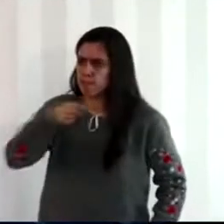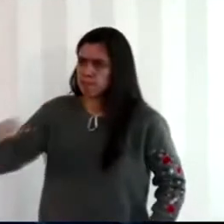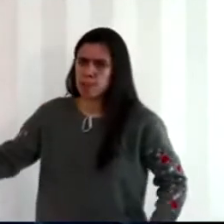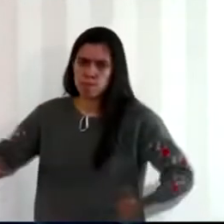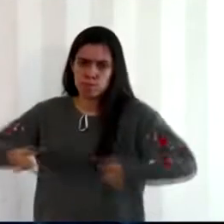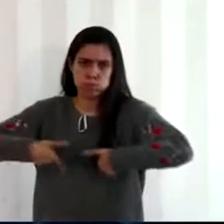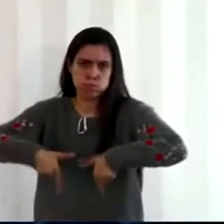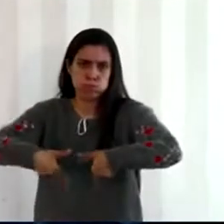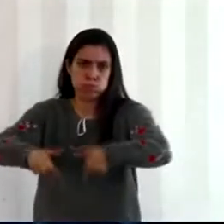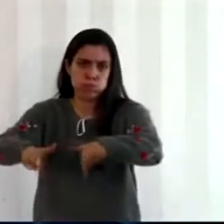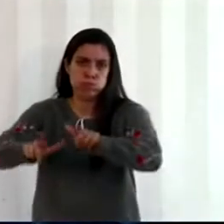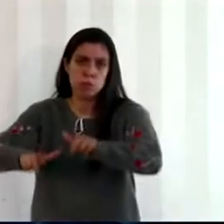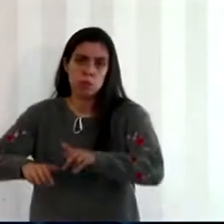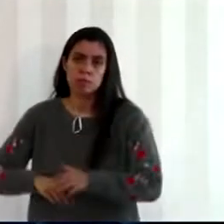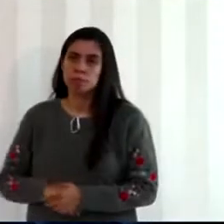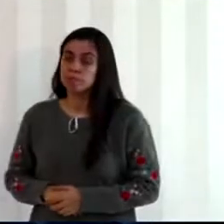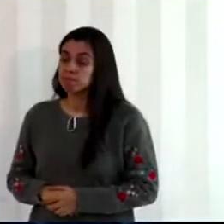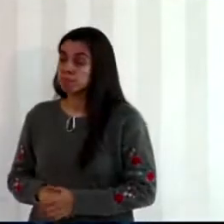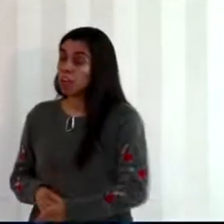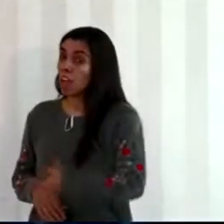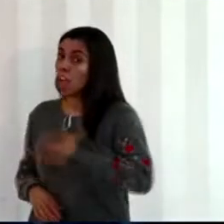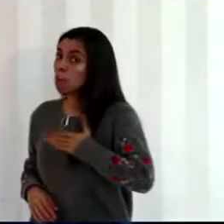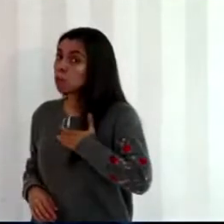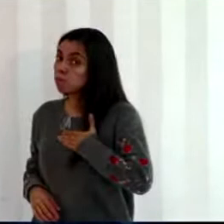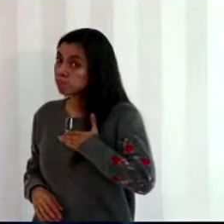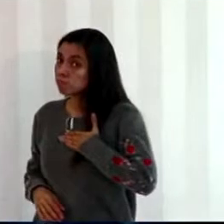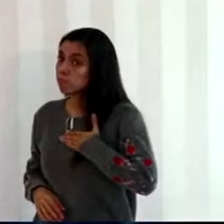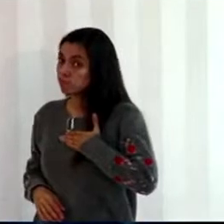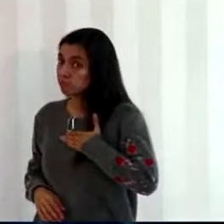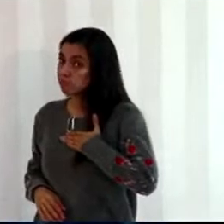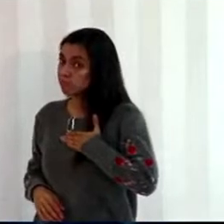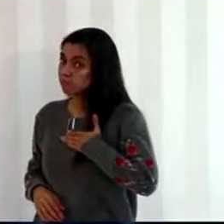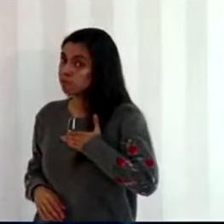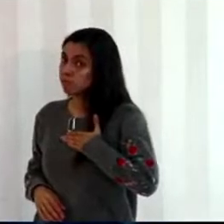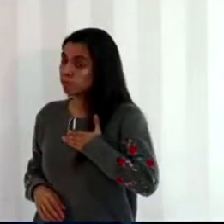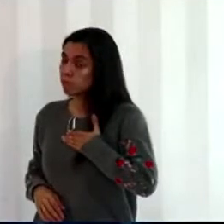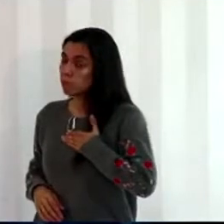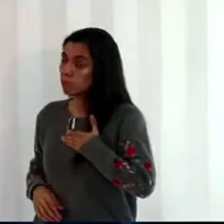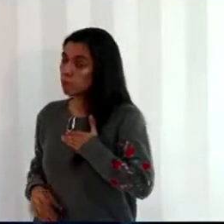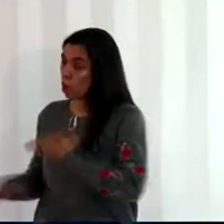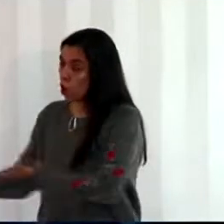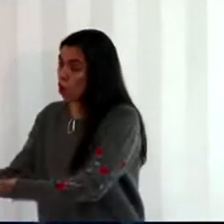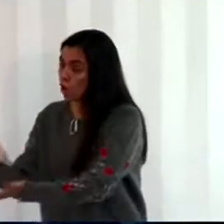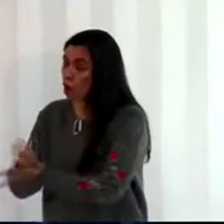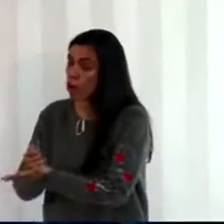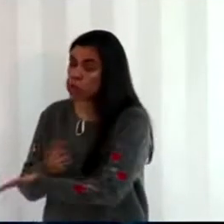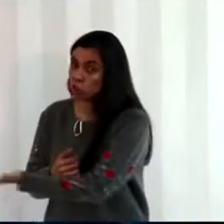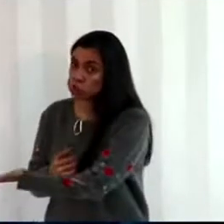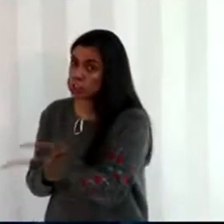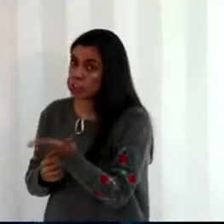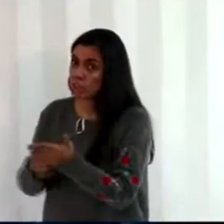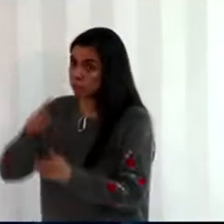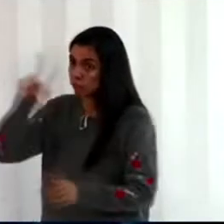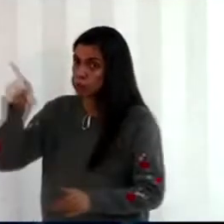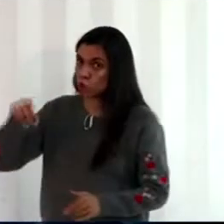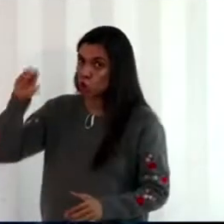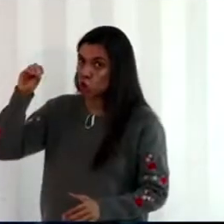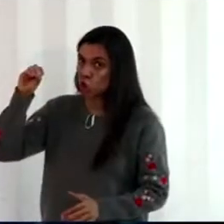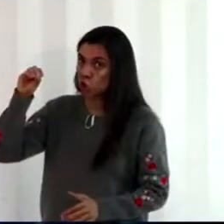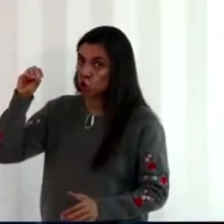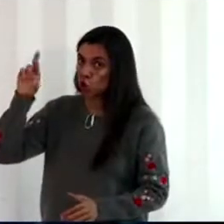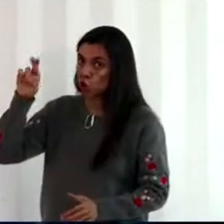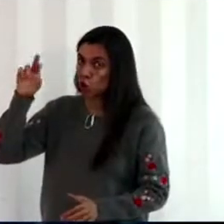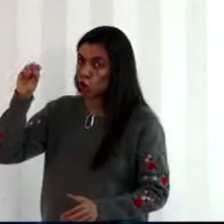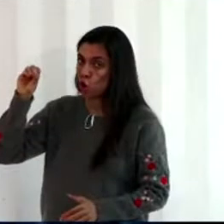dia, diz o Senhor dos exércitos, tomar-te-ei, ó Zorobabel, filho de Salatiel, servo meu, diz o